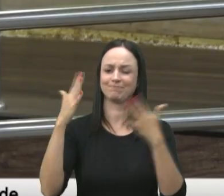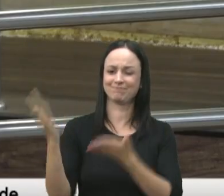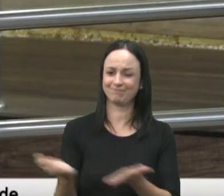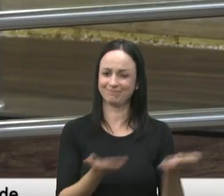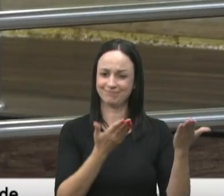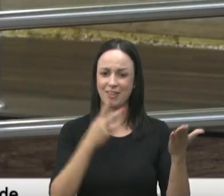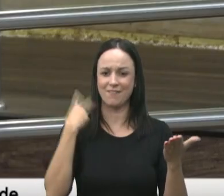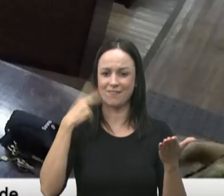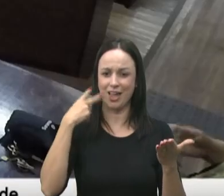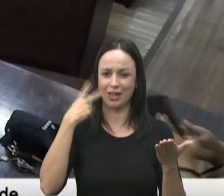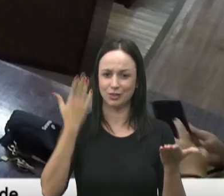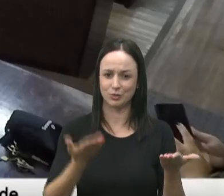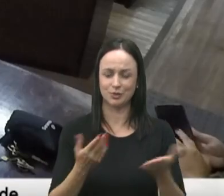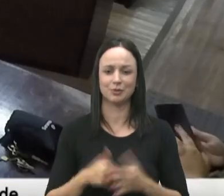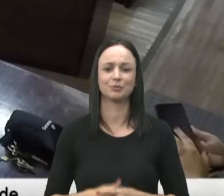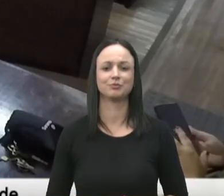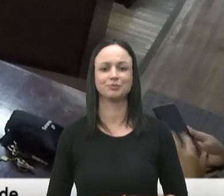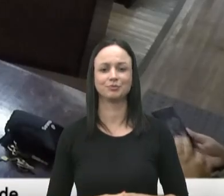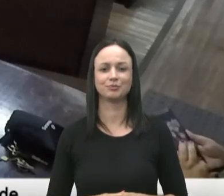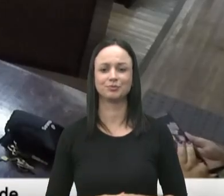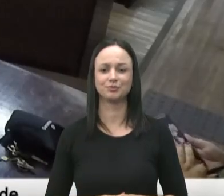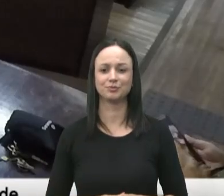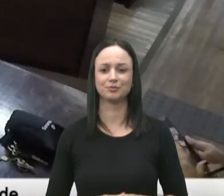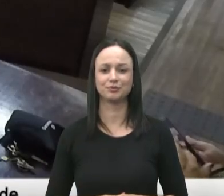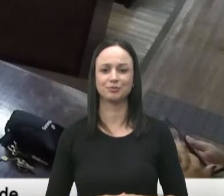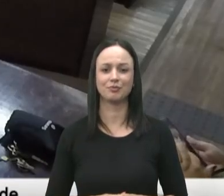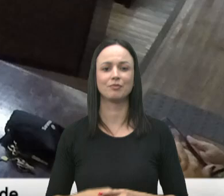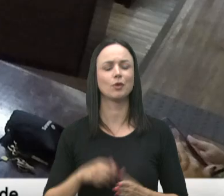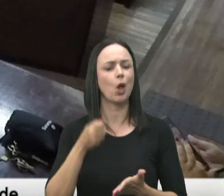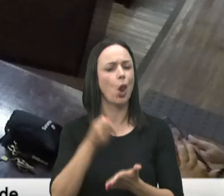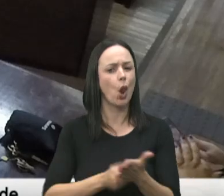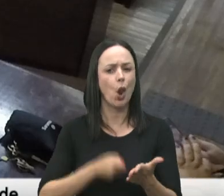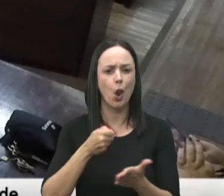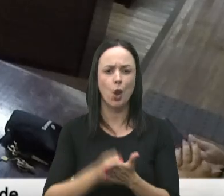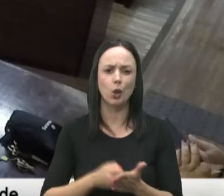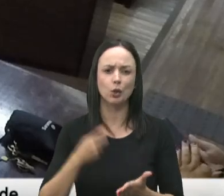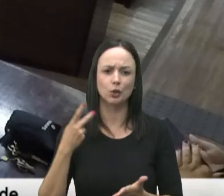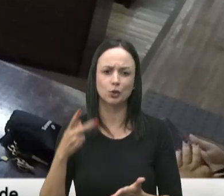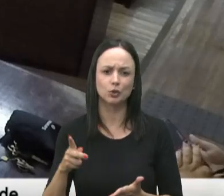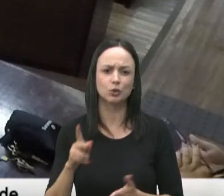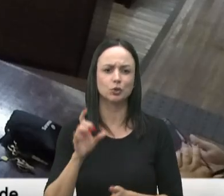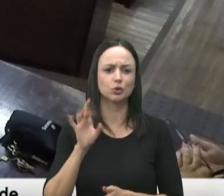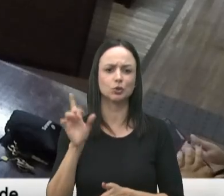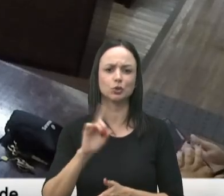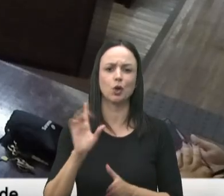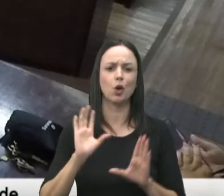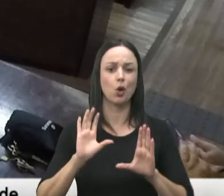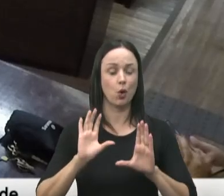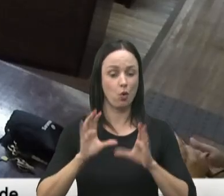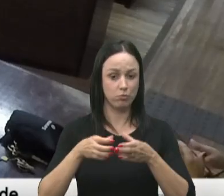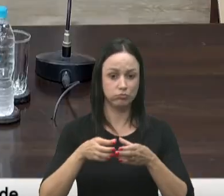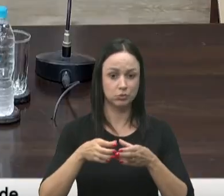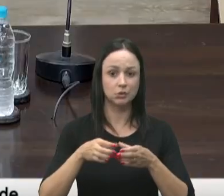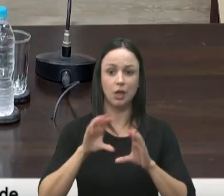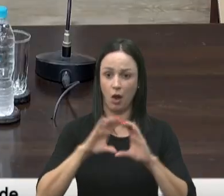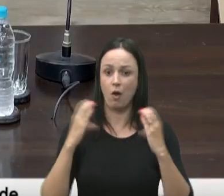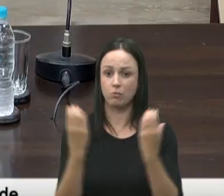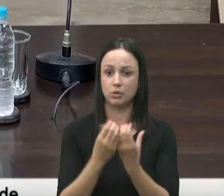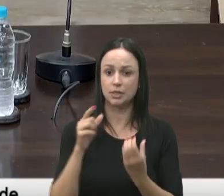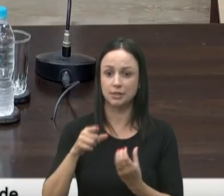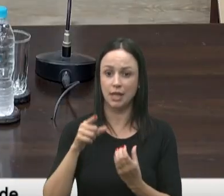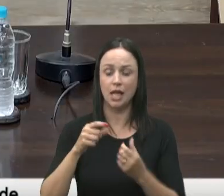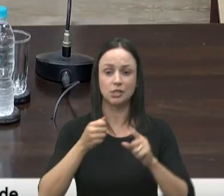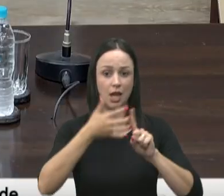nossa vereadora por toda a luta, não só pela comunidade LGBT, mas por ter